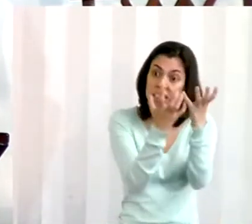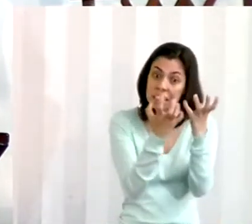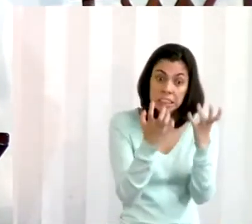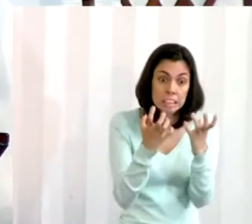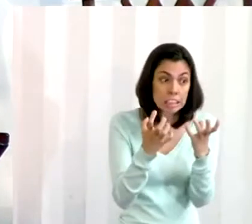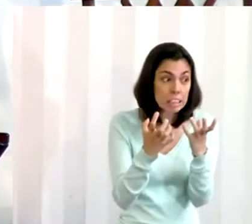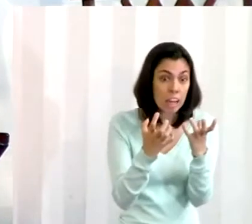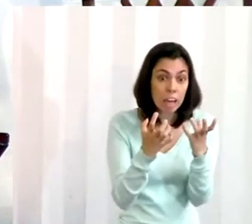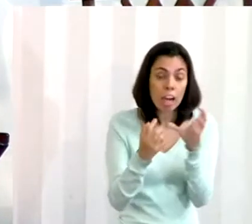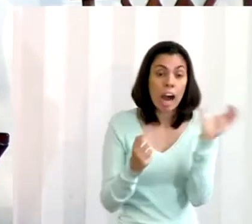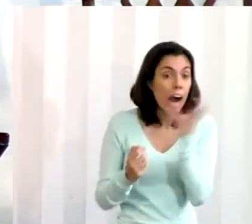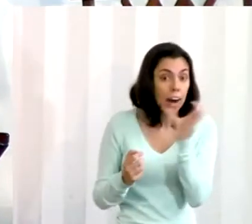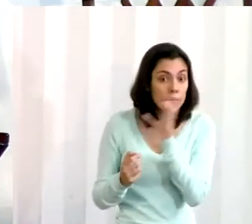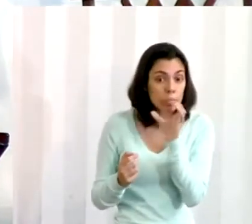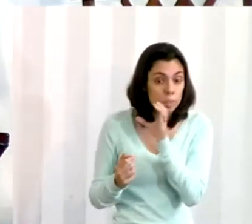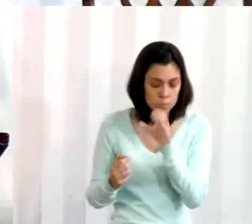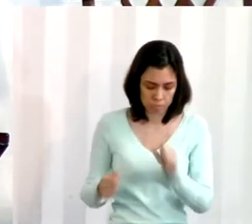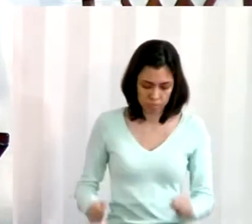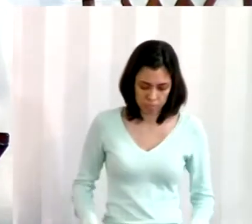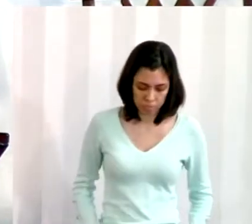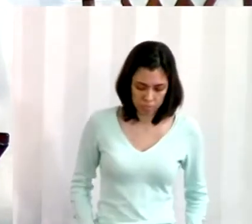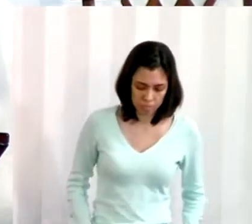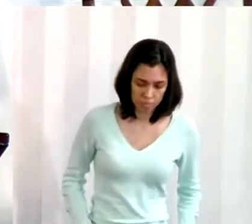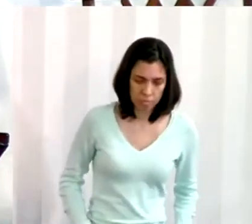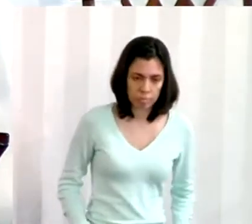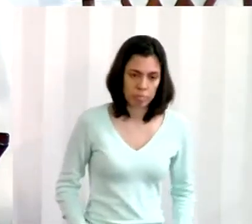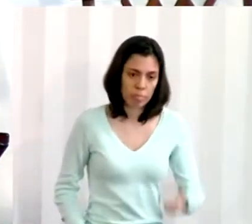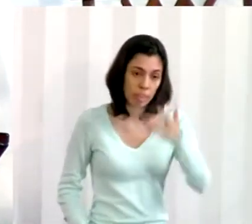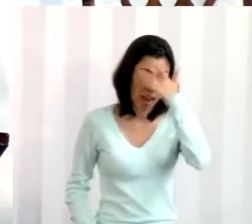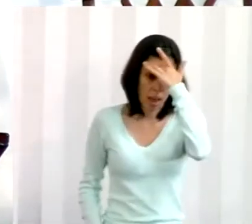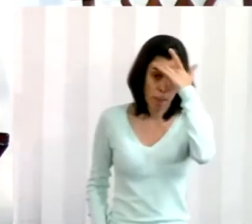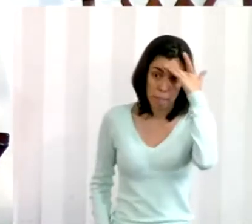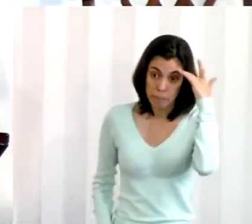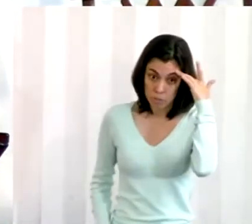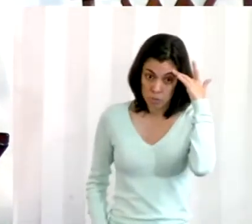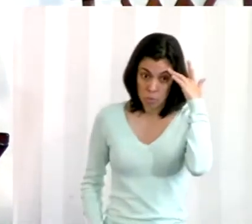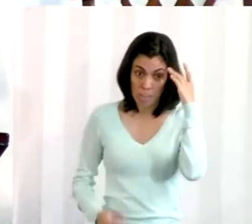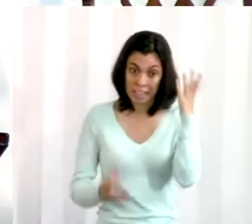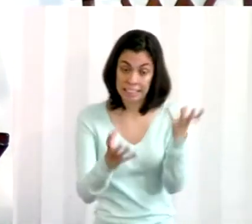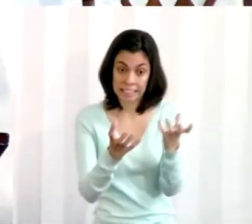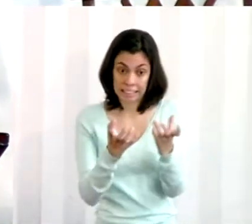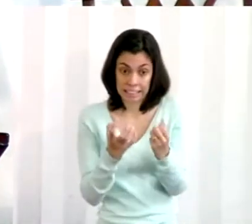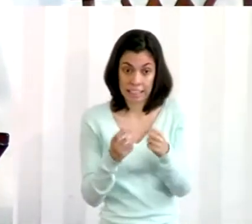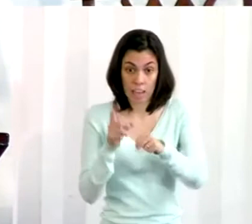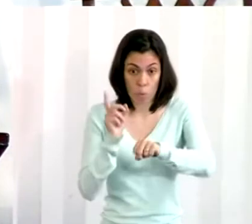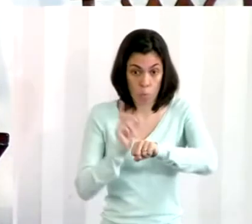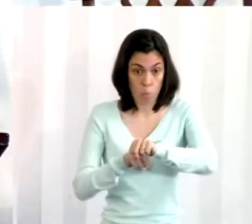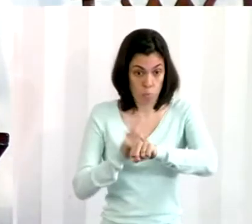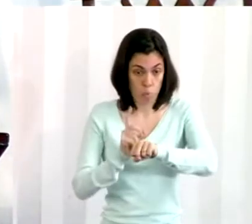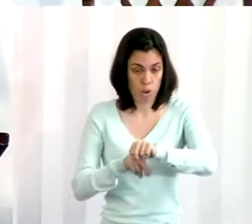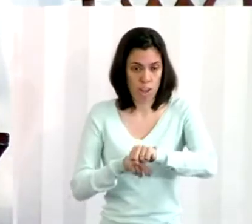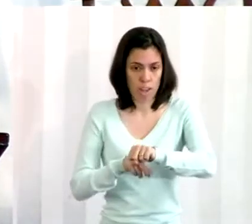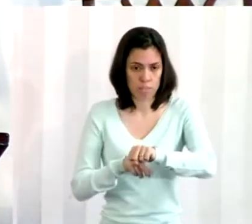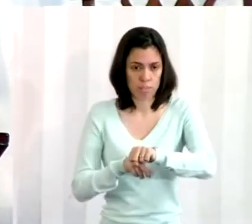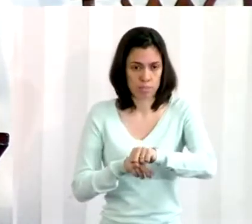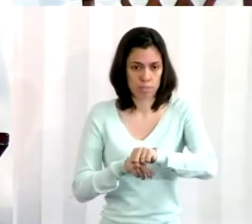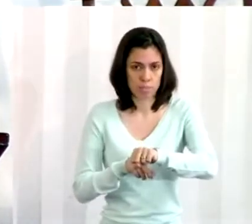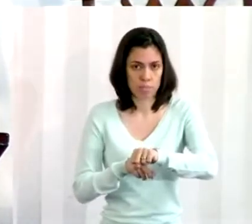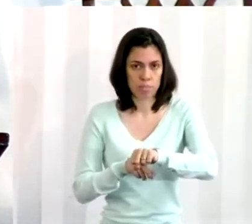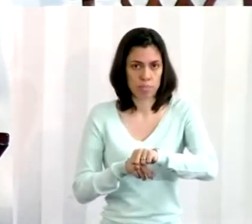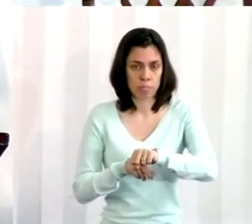chegar na hora em algum lugar, eles se arrumam e se preparam logo, se aprontam e se posicionam para